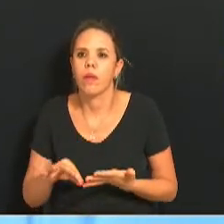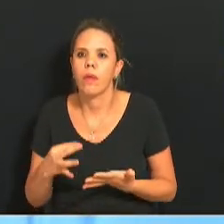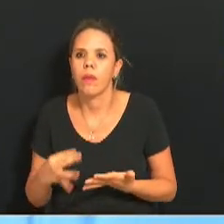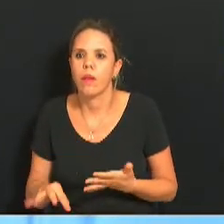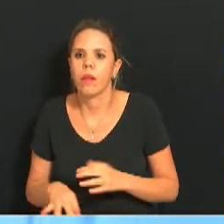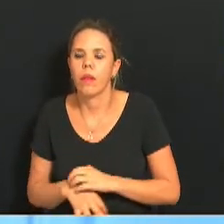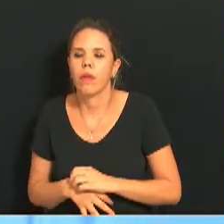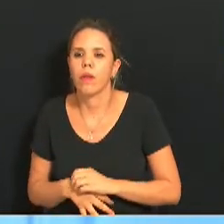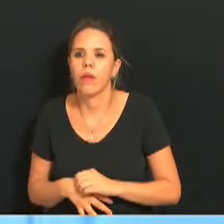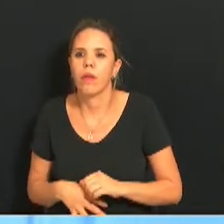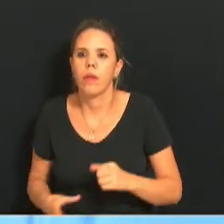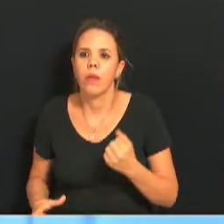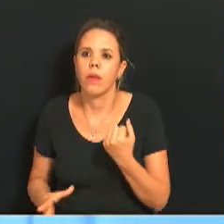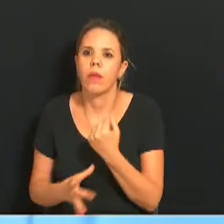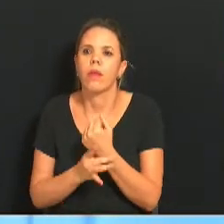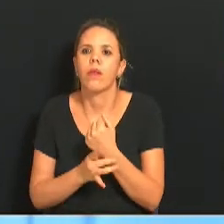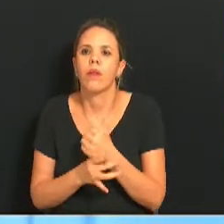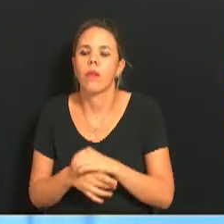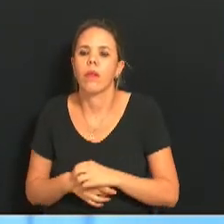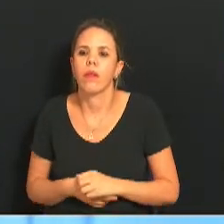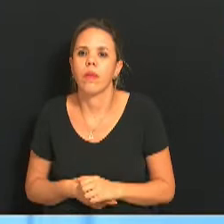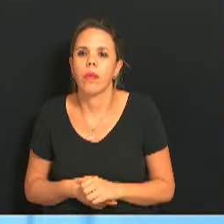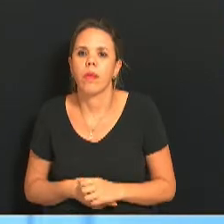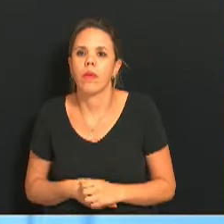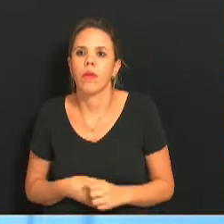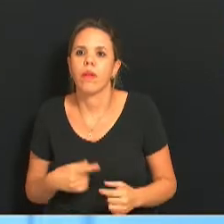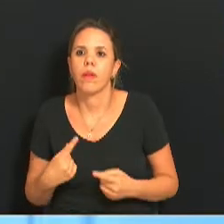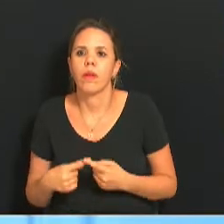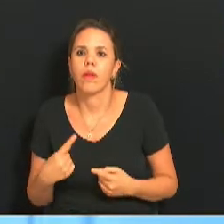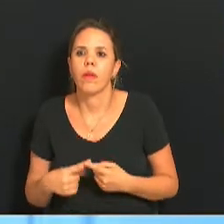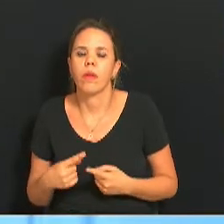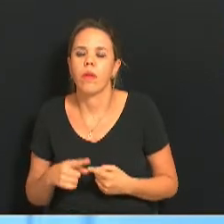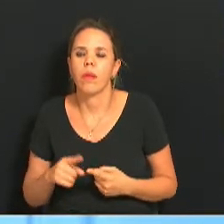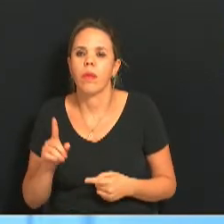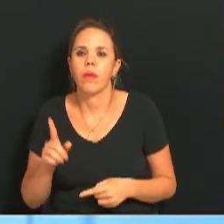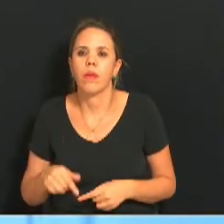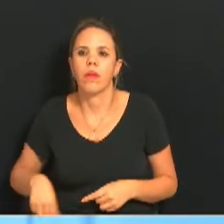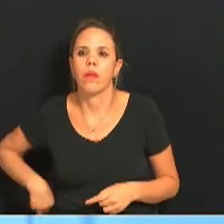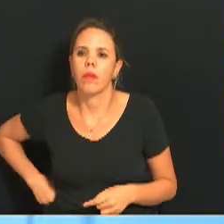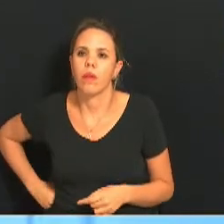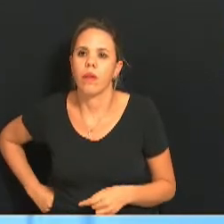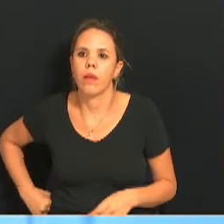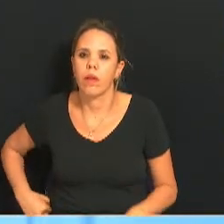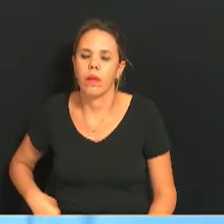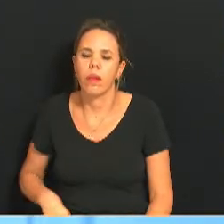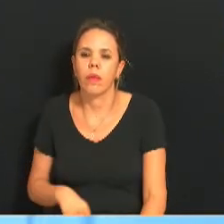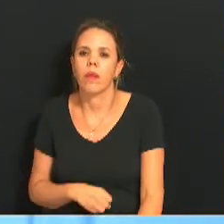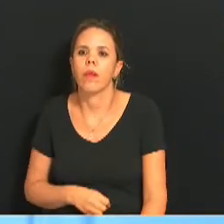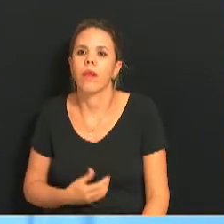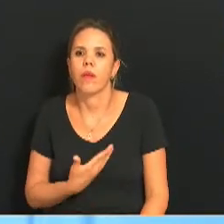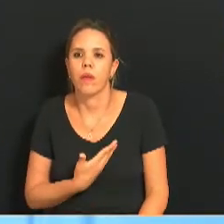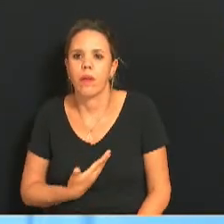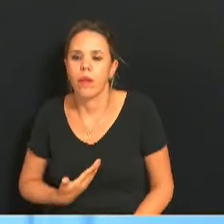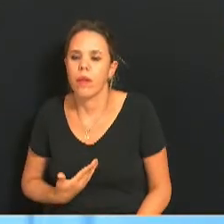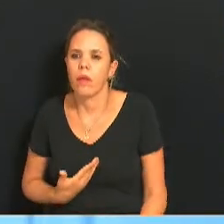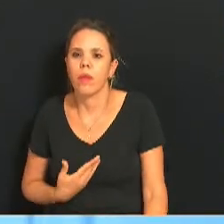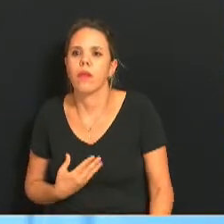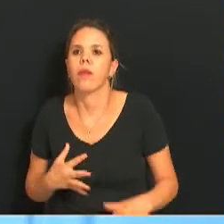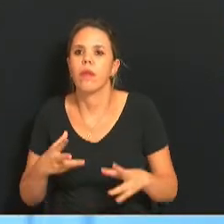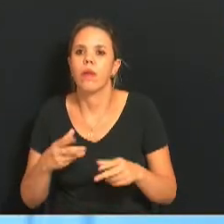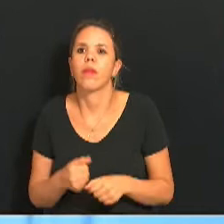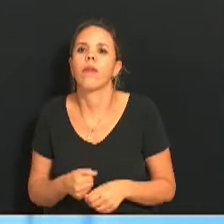garantir segurança jurídica ou porque a ao ser a crescer em algum de passa não passa